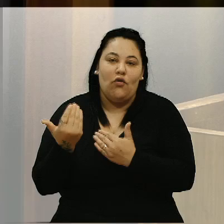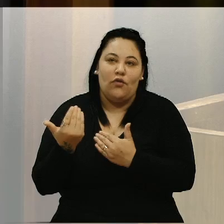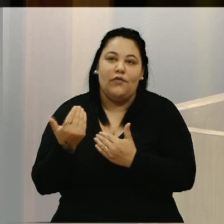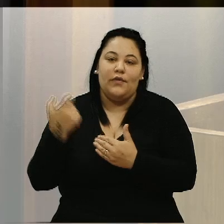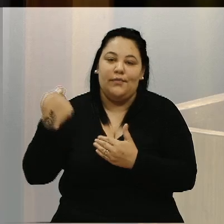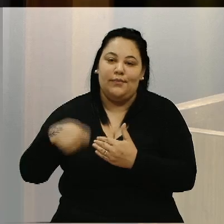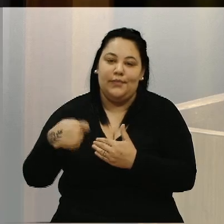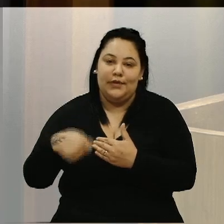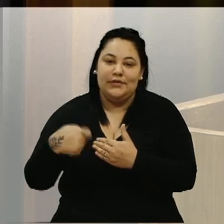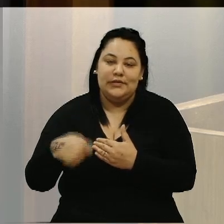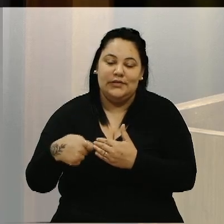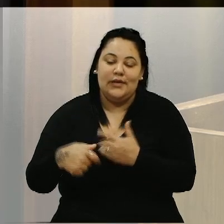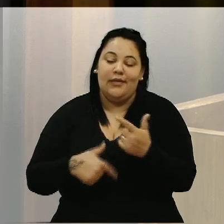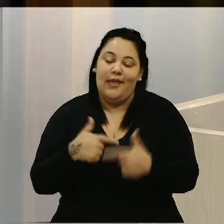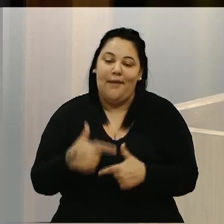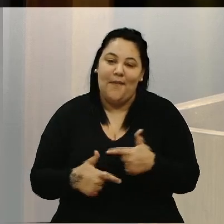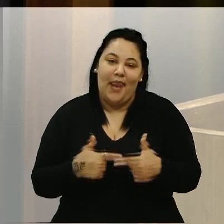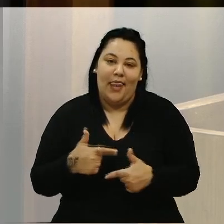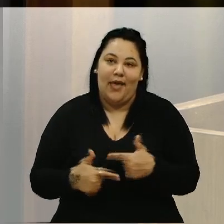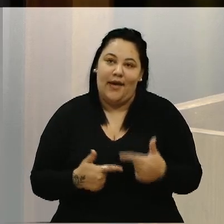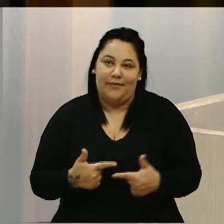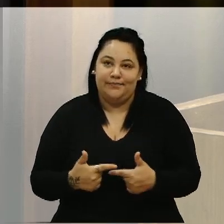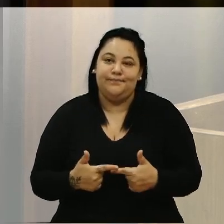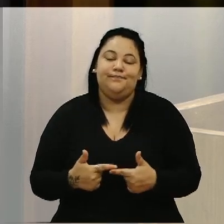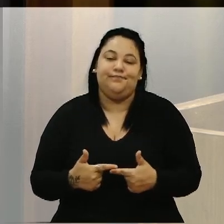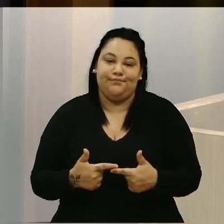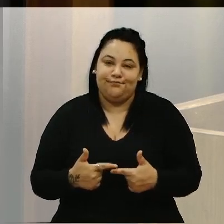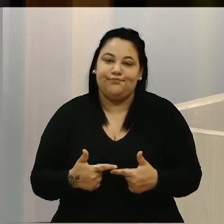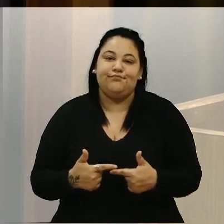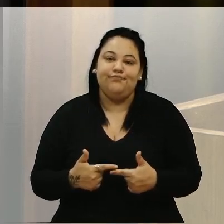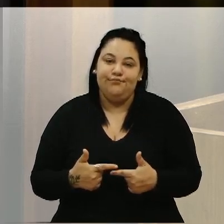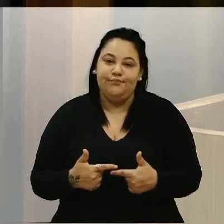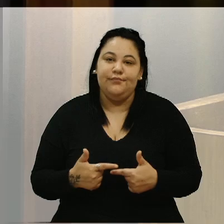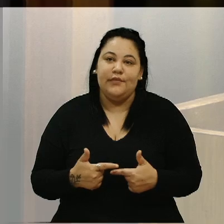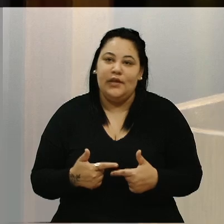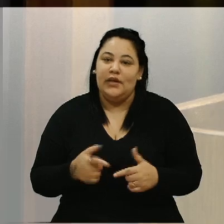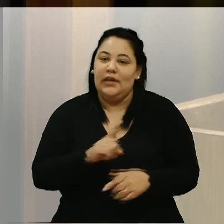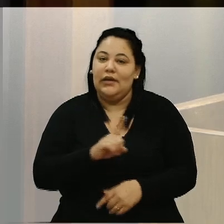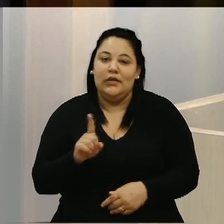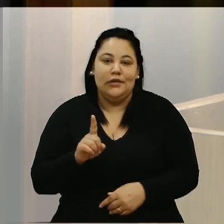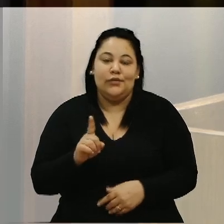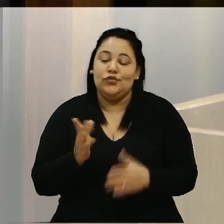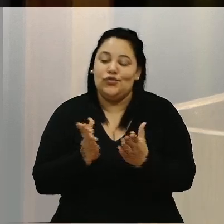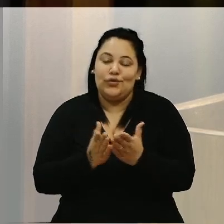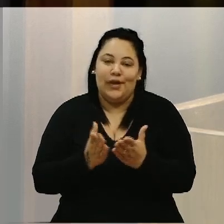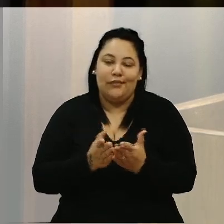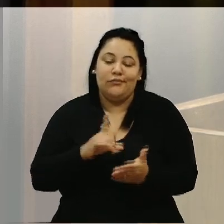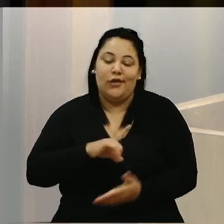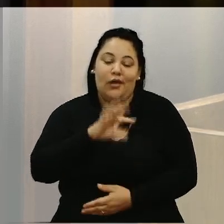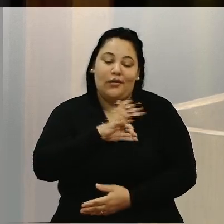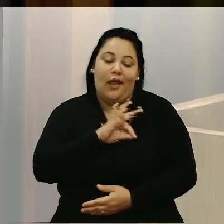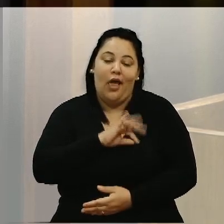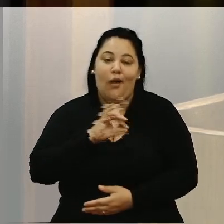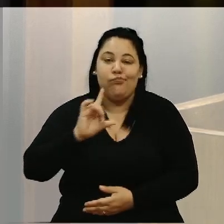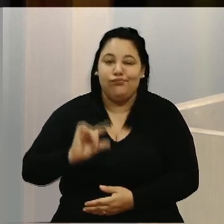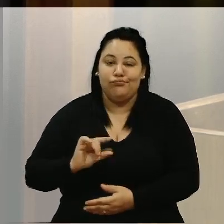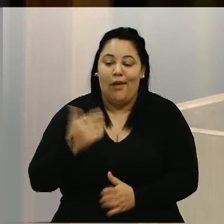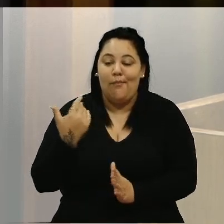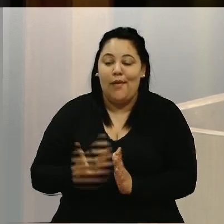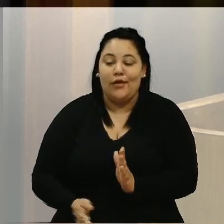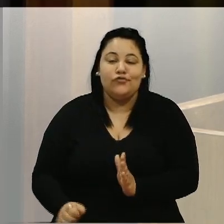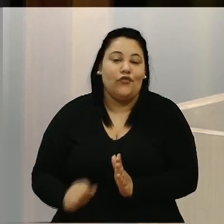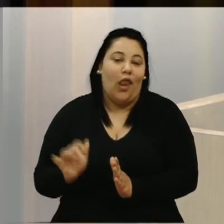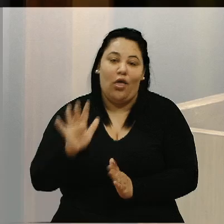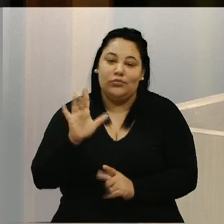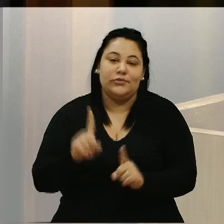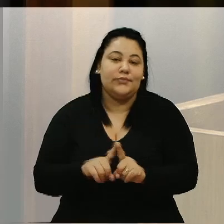indústria informal, na indústria 4.0, que está recebendo baixos salários, que está sendo desvalorizada.